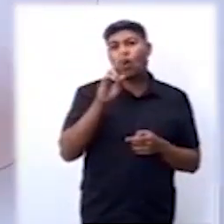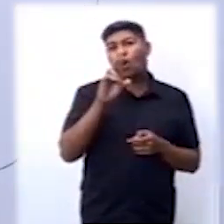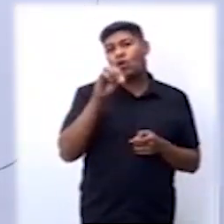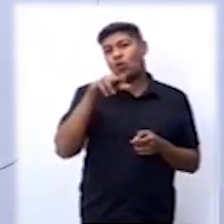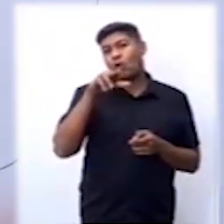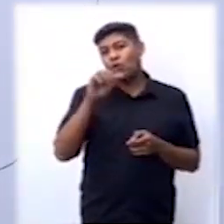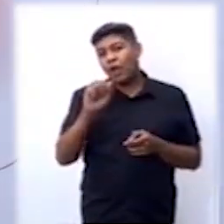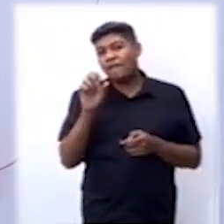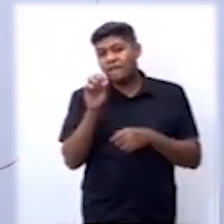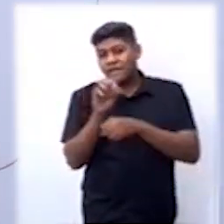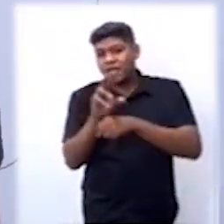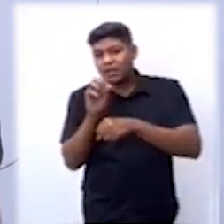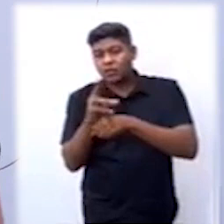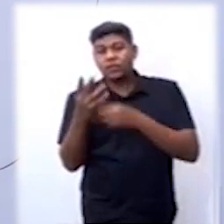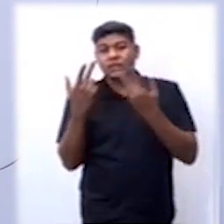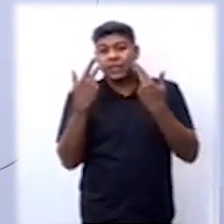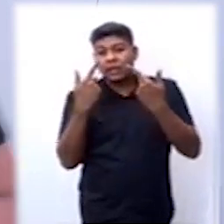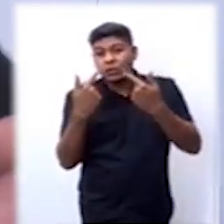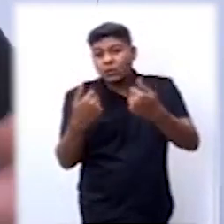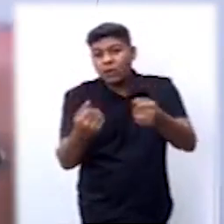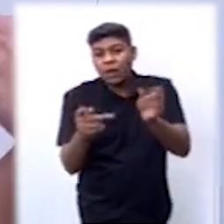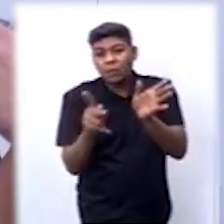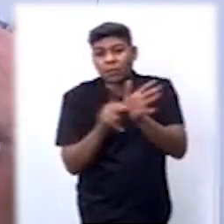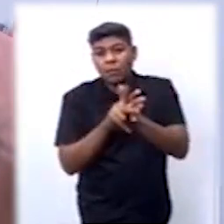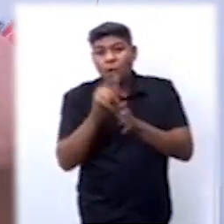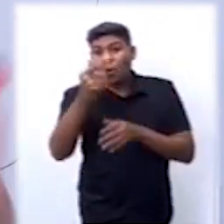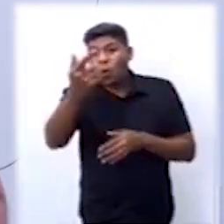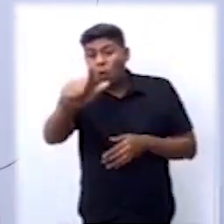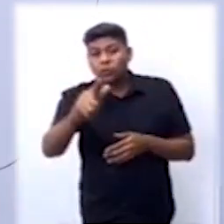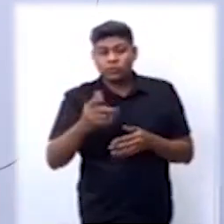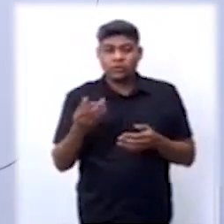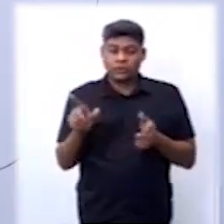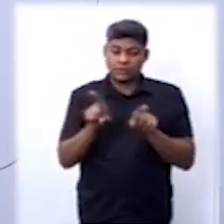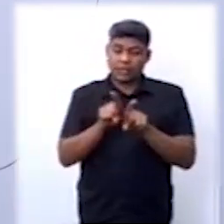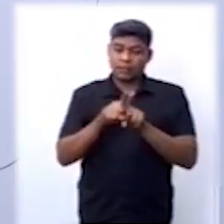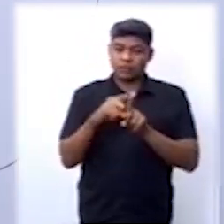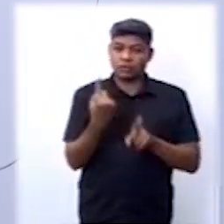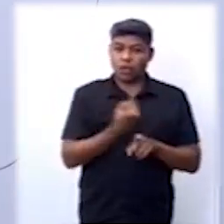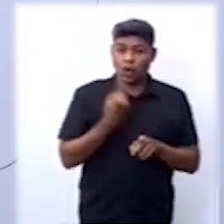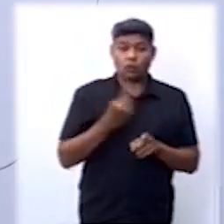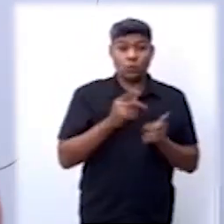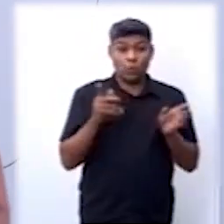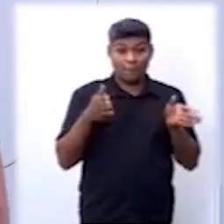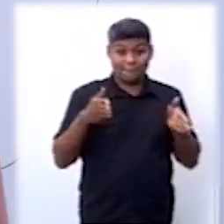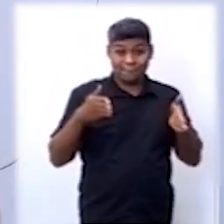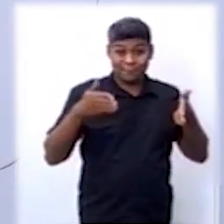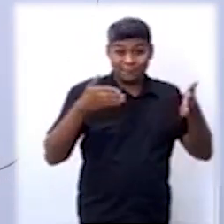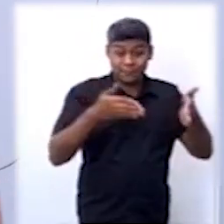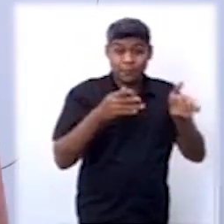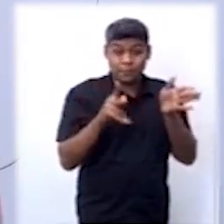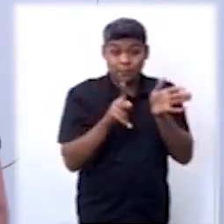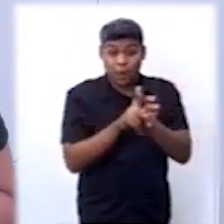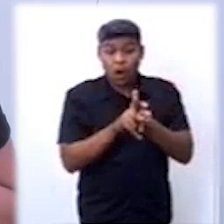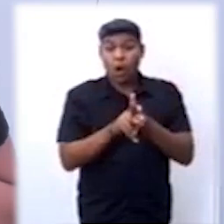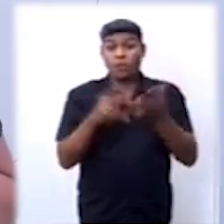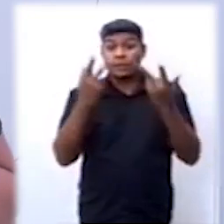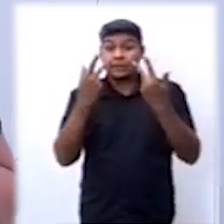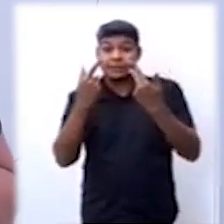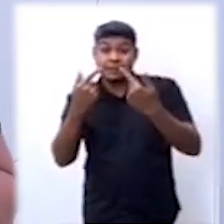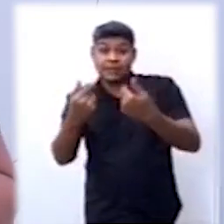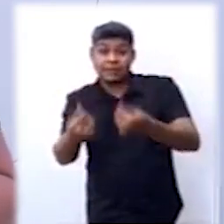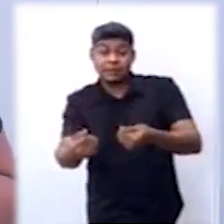em outras espécies, já é comum, existe coronavírus, tanto que existe pra gente também, mas esse especificamente, ele já era comum, vamos